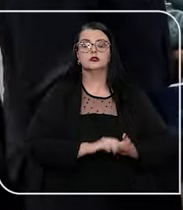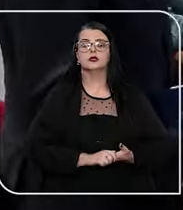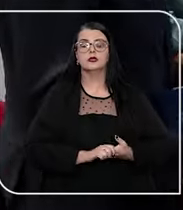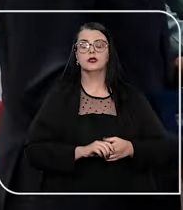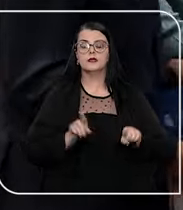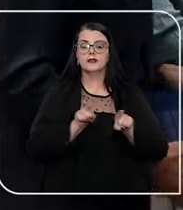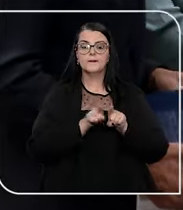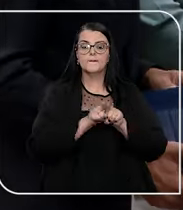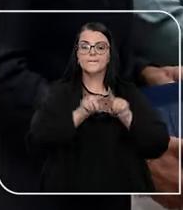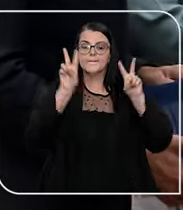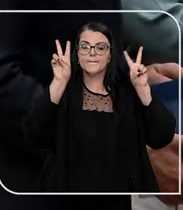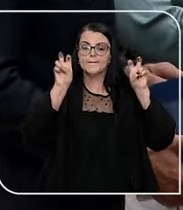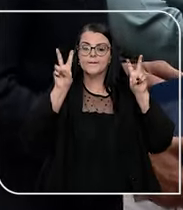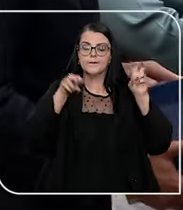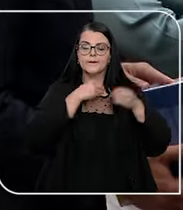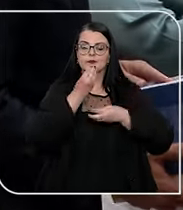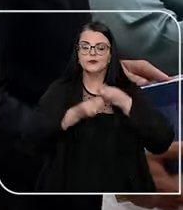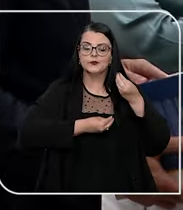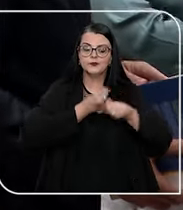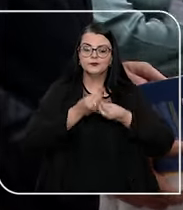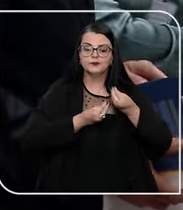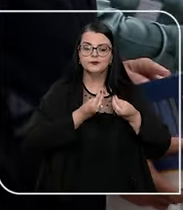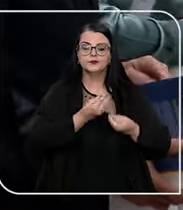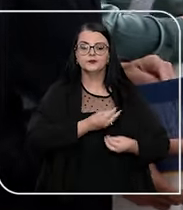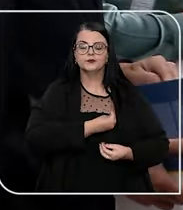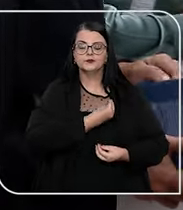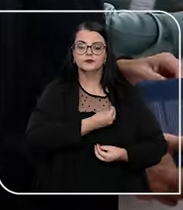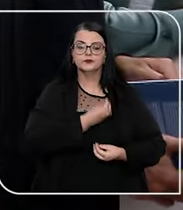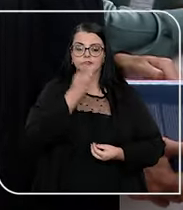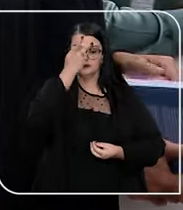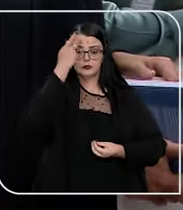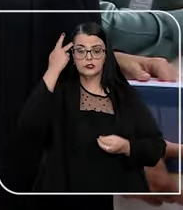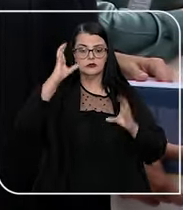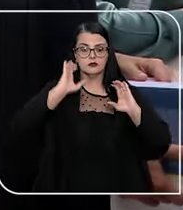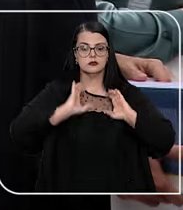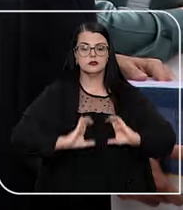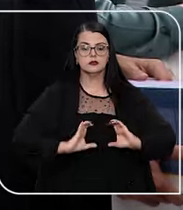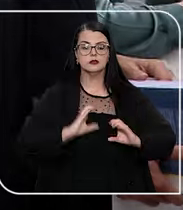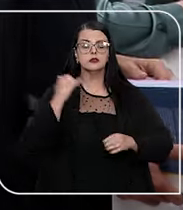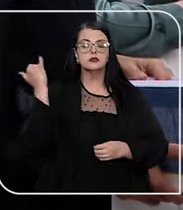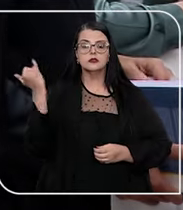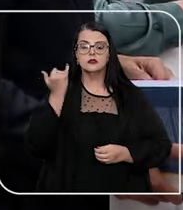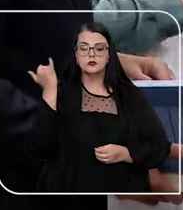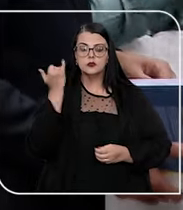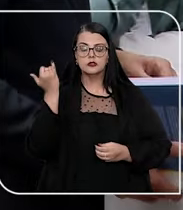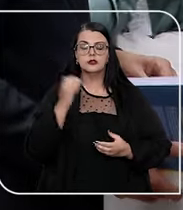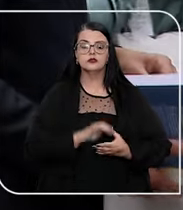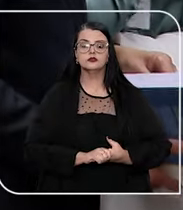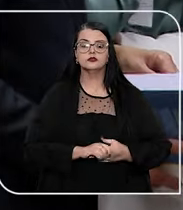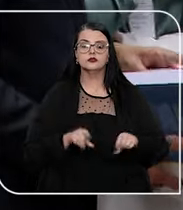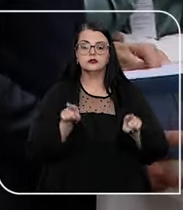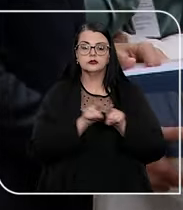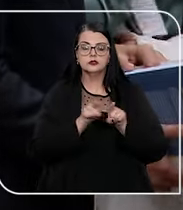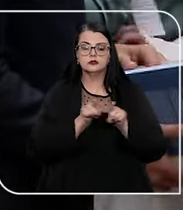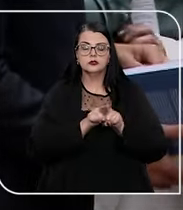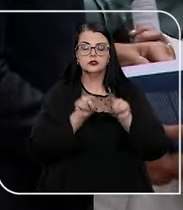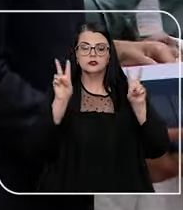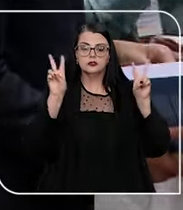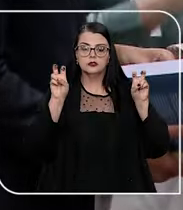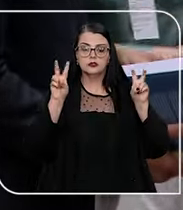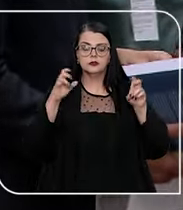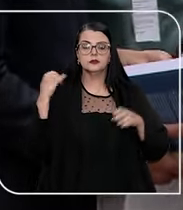artificial sobre temas que dizem com o dia a dia do dos cidadãos muito importante portanto